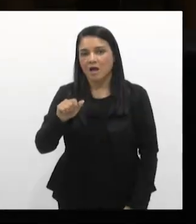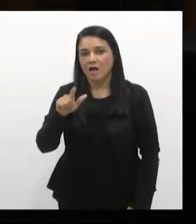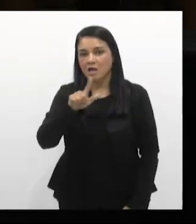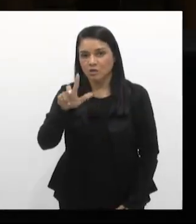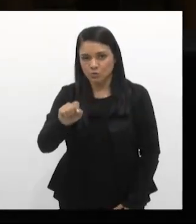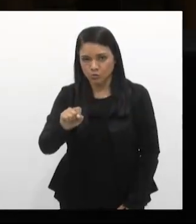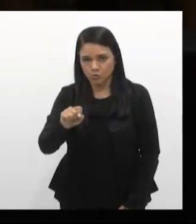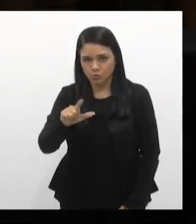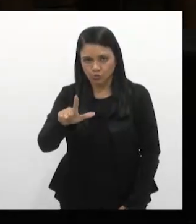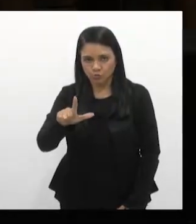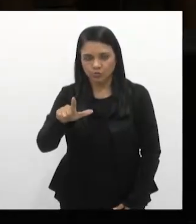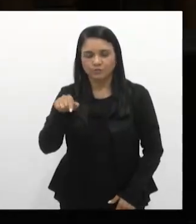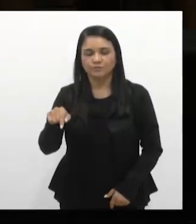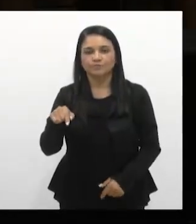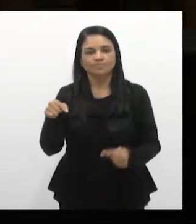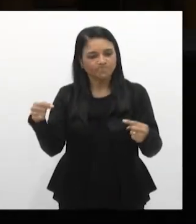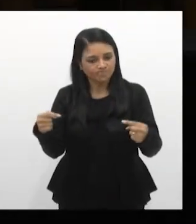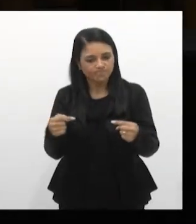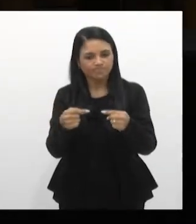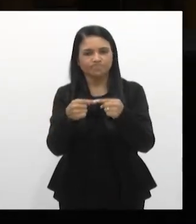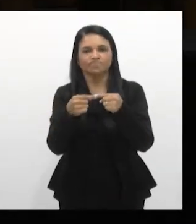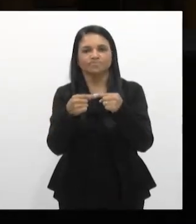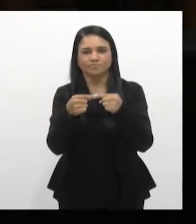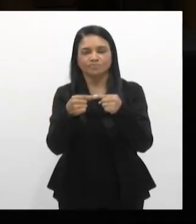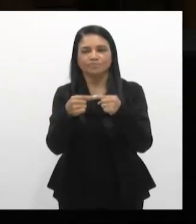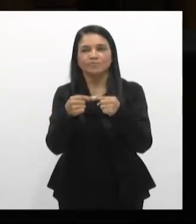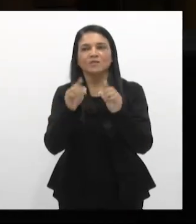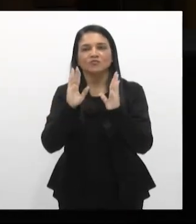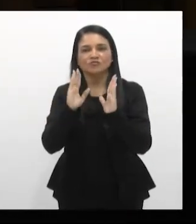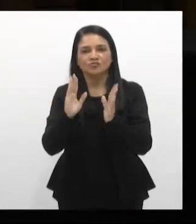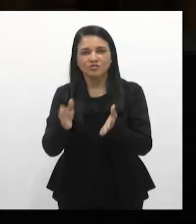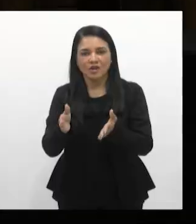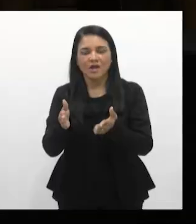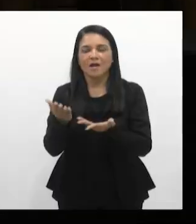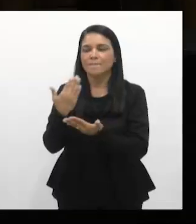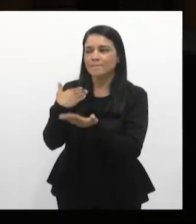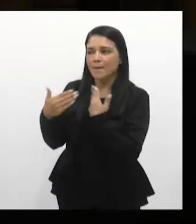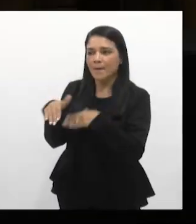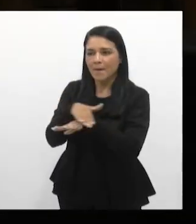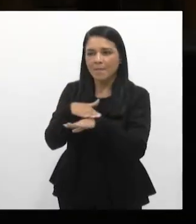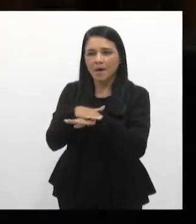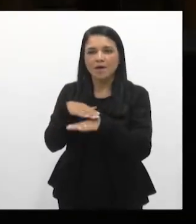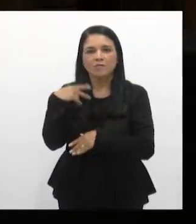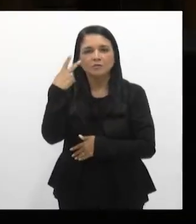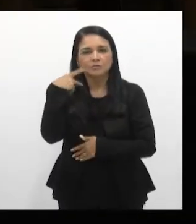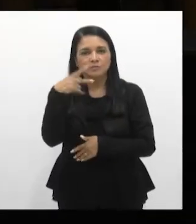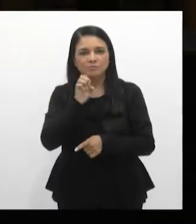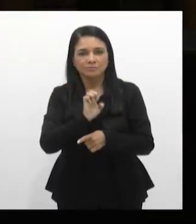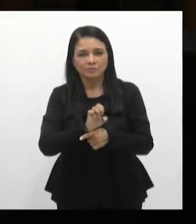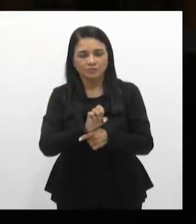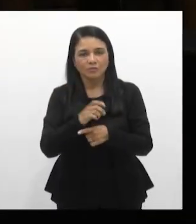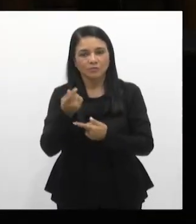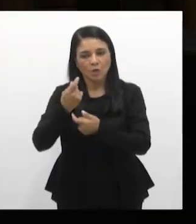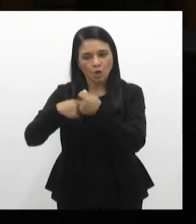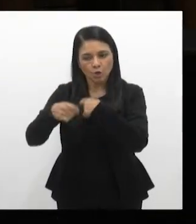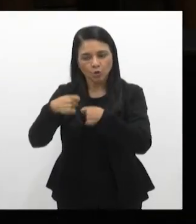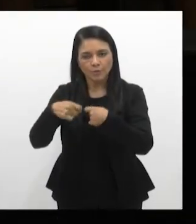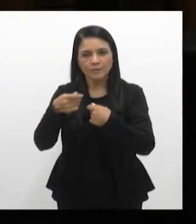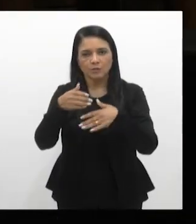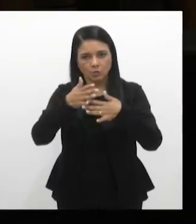mesma linha, não é? Já conversando também com a Política Estadual de Economia do